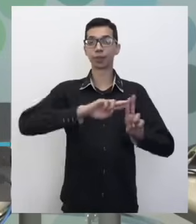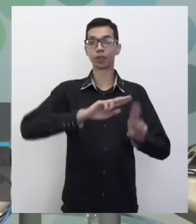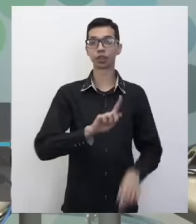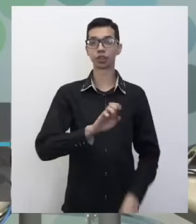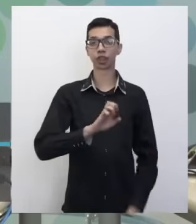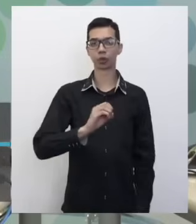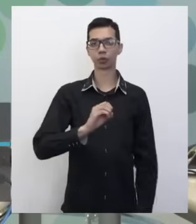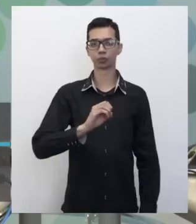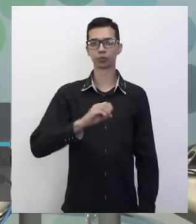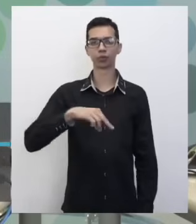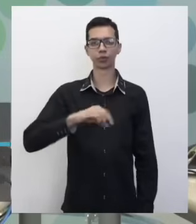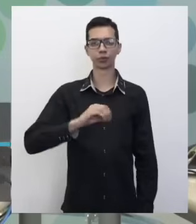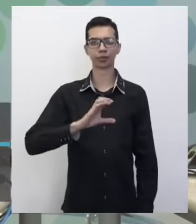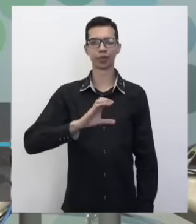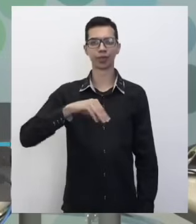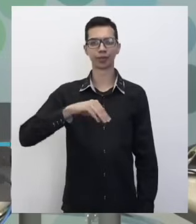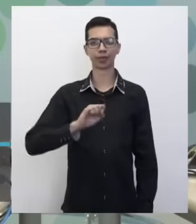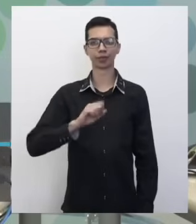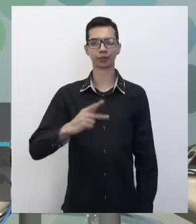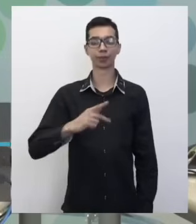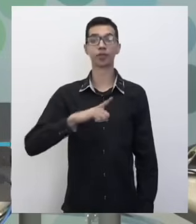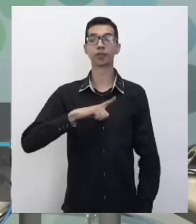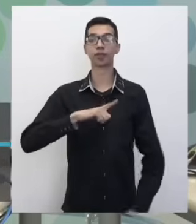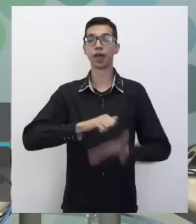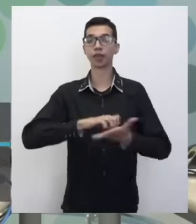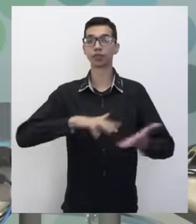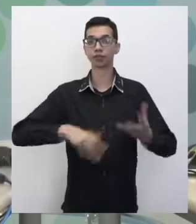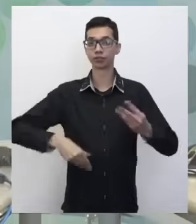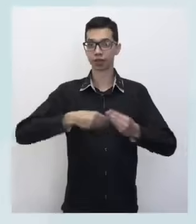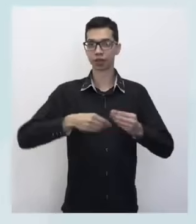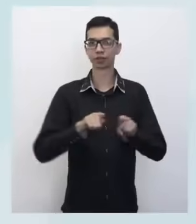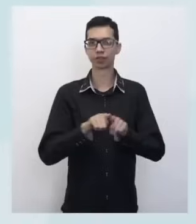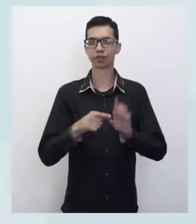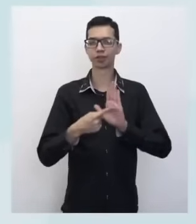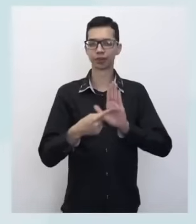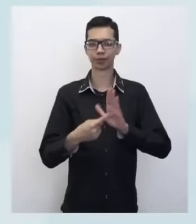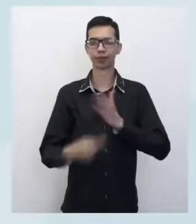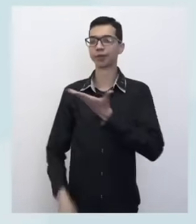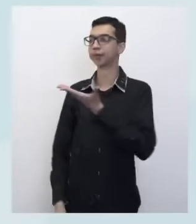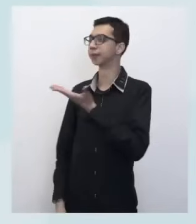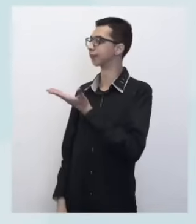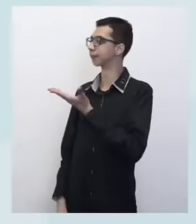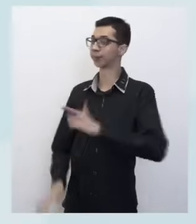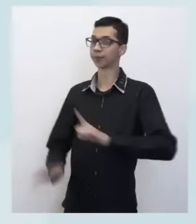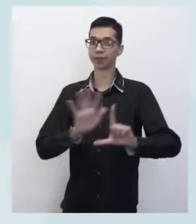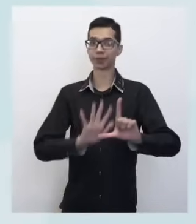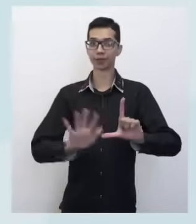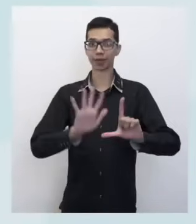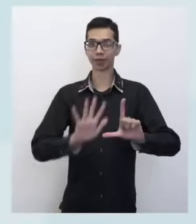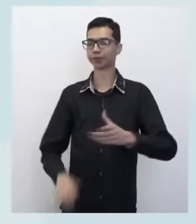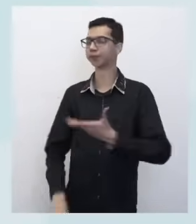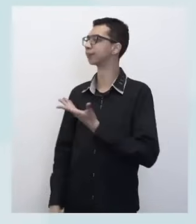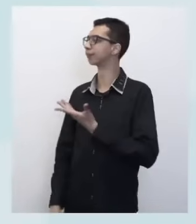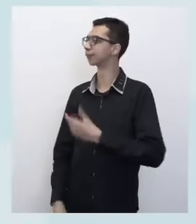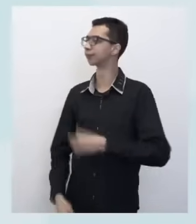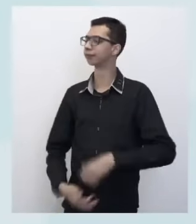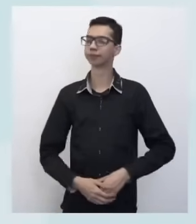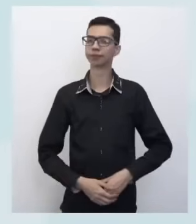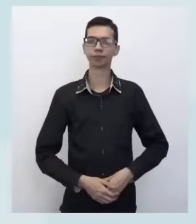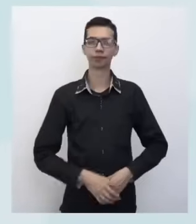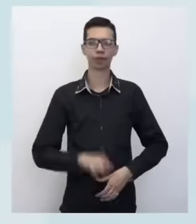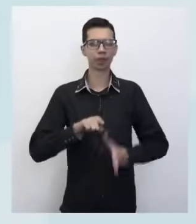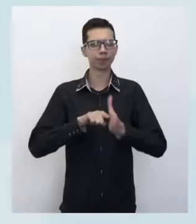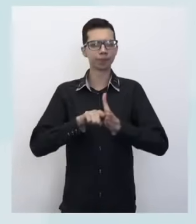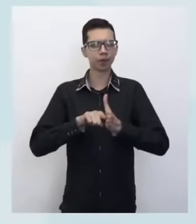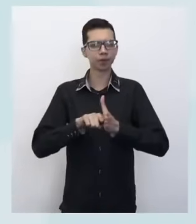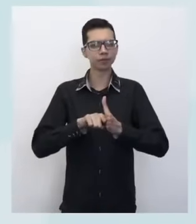temos uma atividade complementar, né, vai aparecer aí para vocês na tela. Pesquise mais sobre as condições